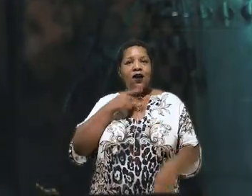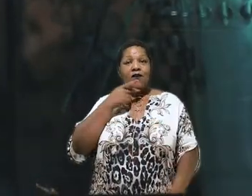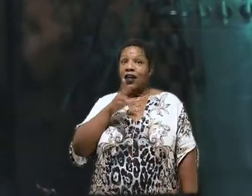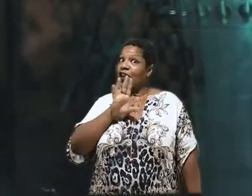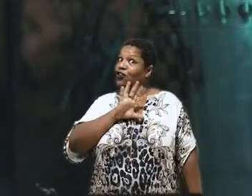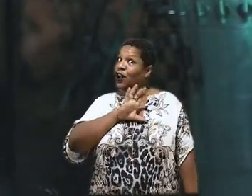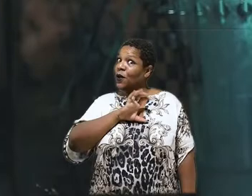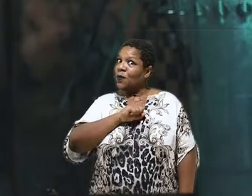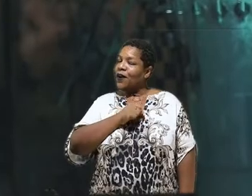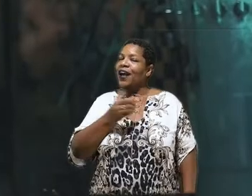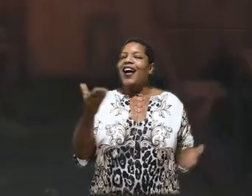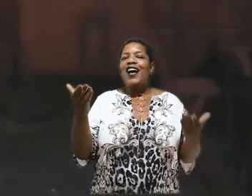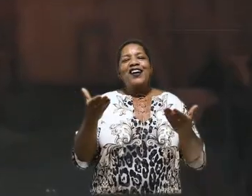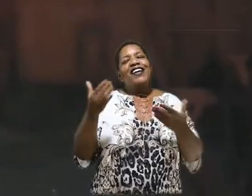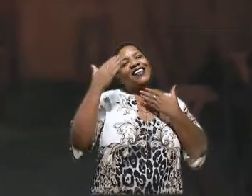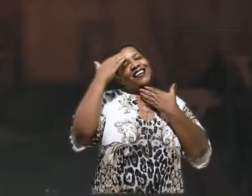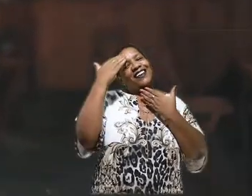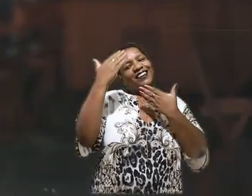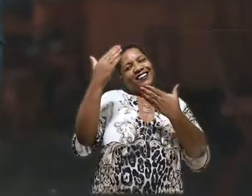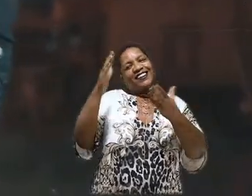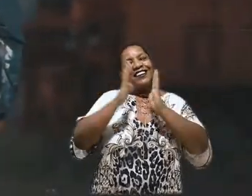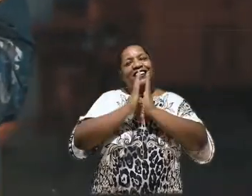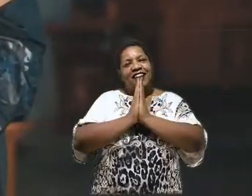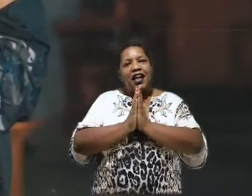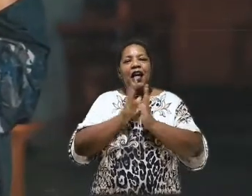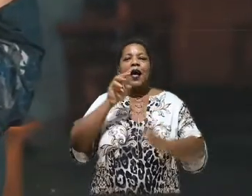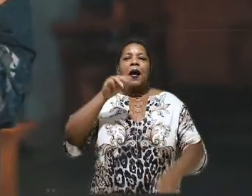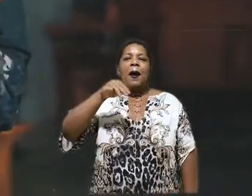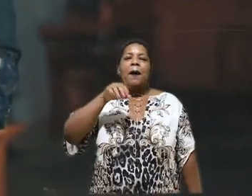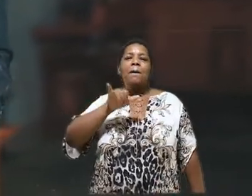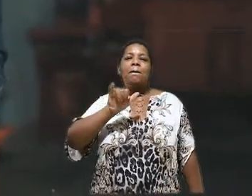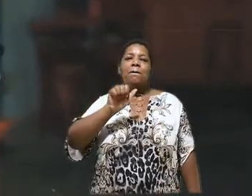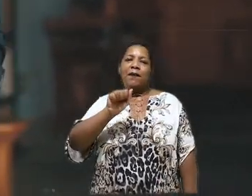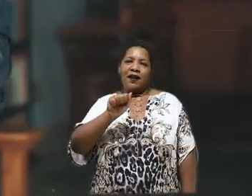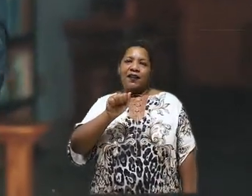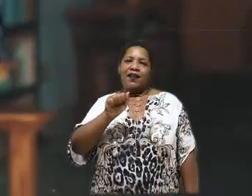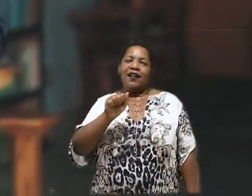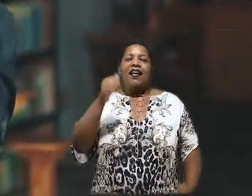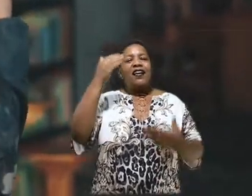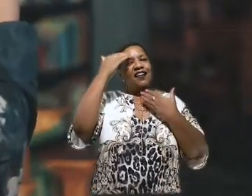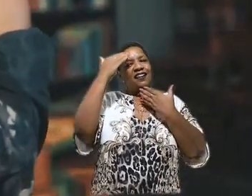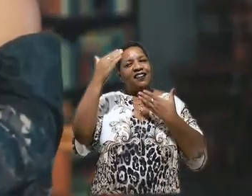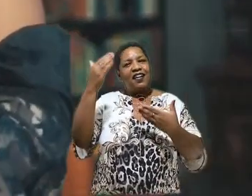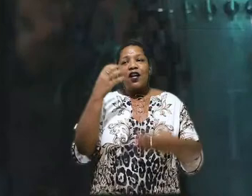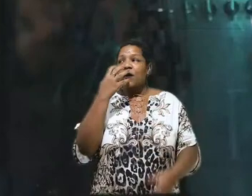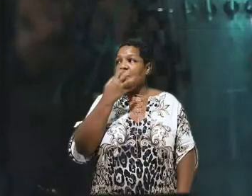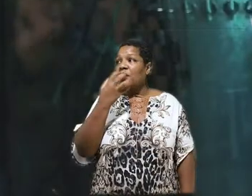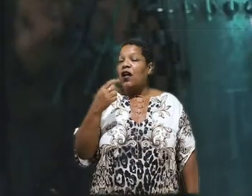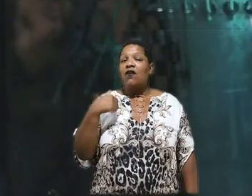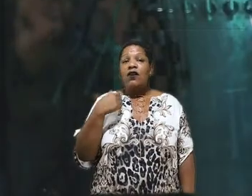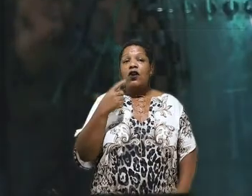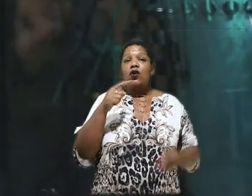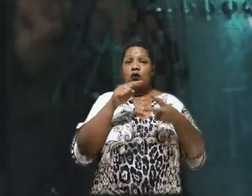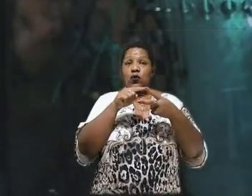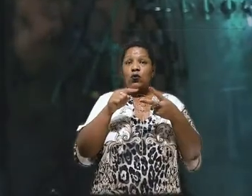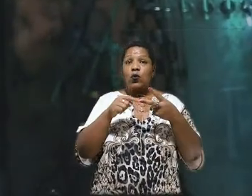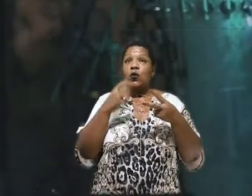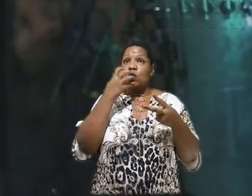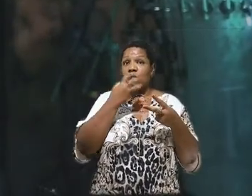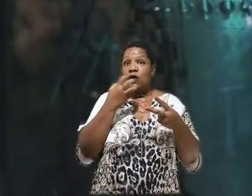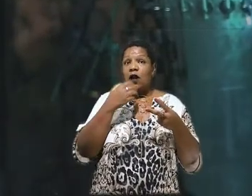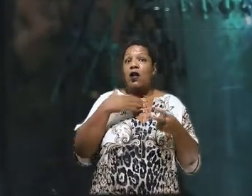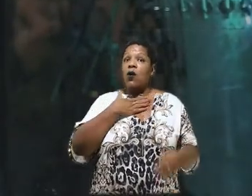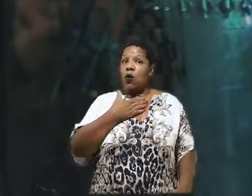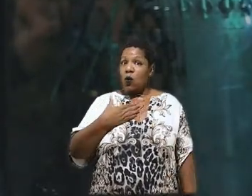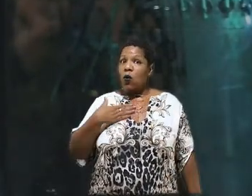eu queria agradecer imensamente a minha parceira Maia que escreveu essa música linda a gente vai fazer uma chopp de duas músicas que eu